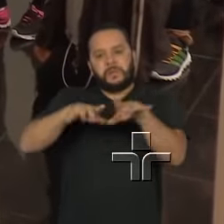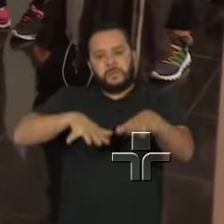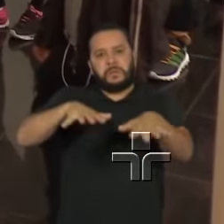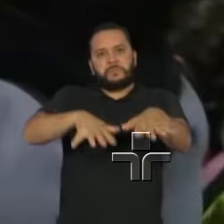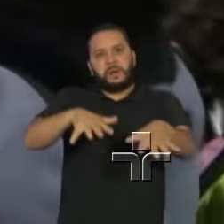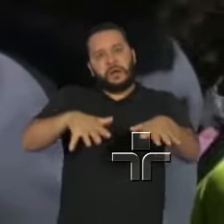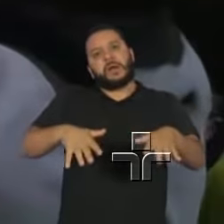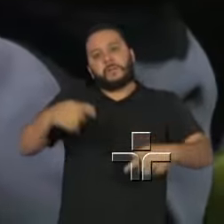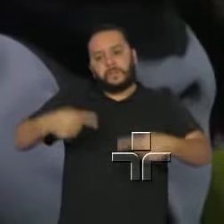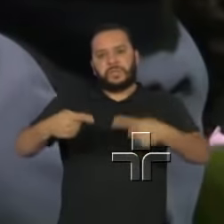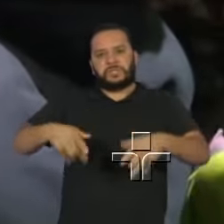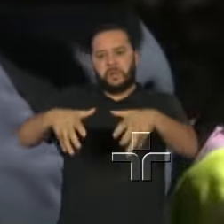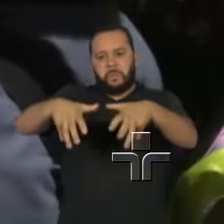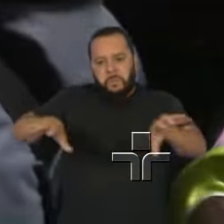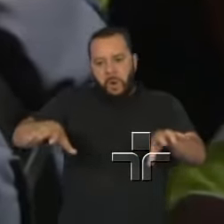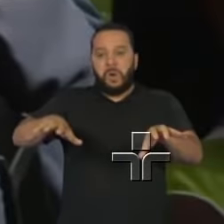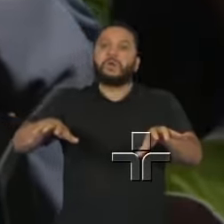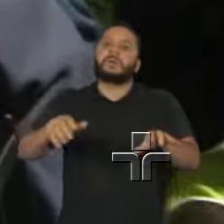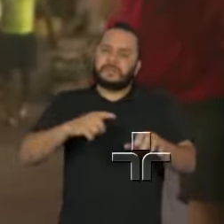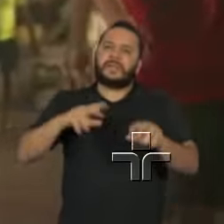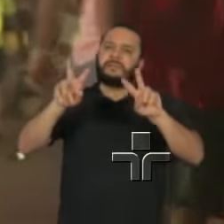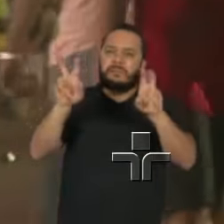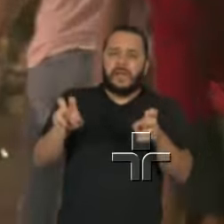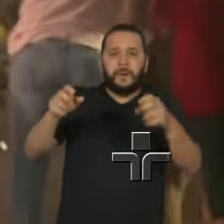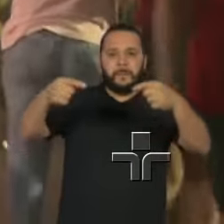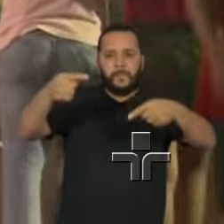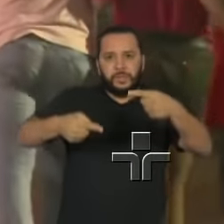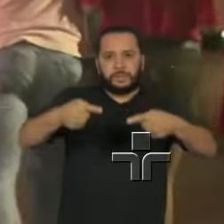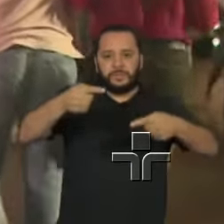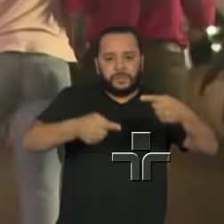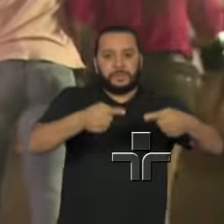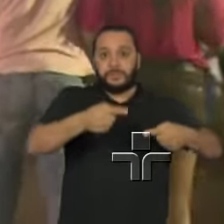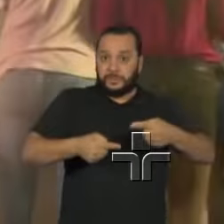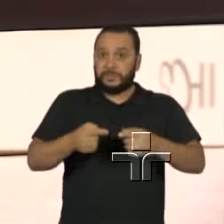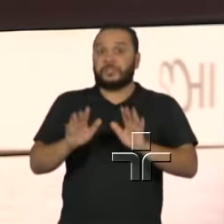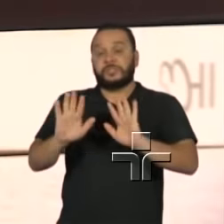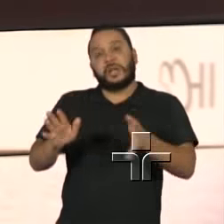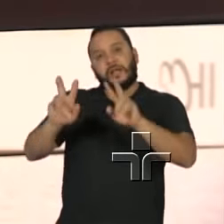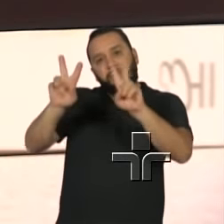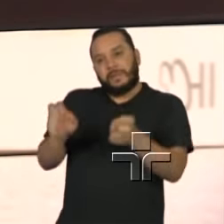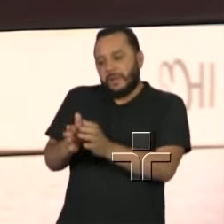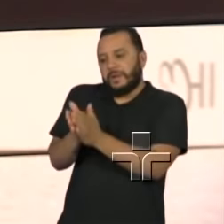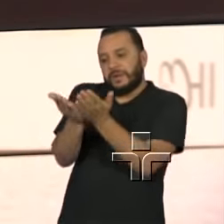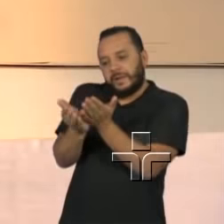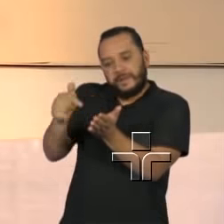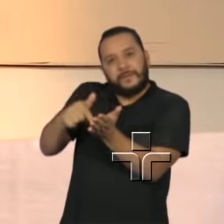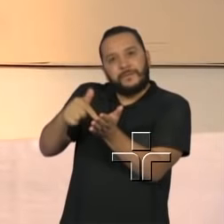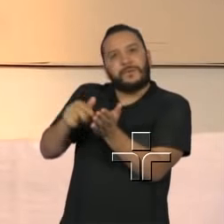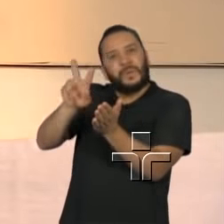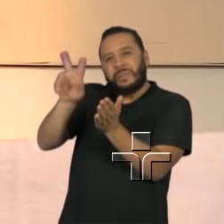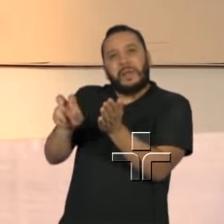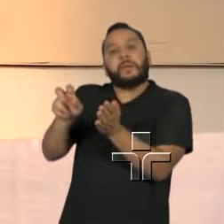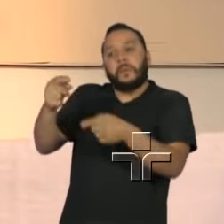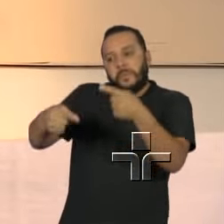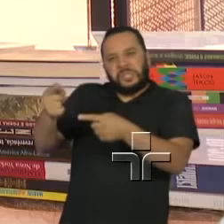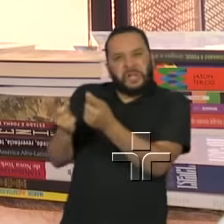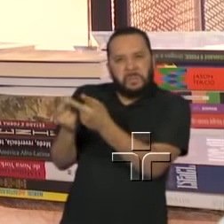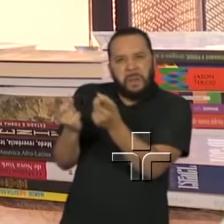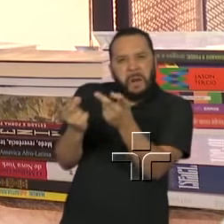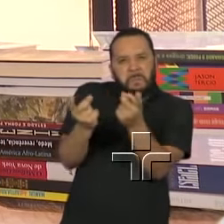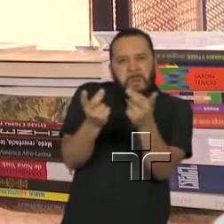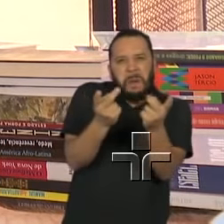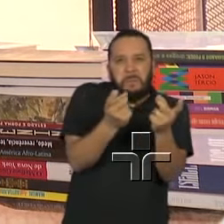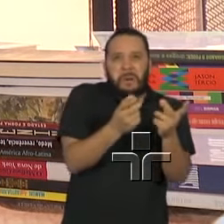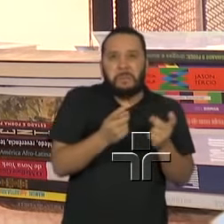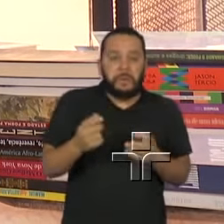A política ocupou tanto a pauta do dia a dia que reanimou o mercado editorial com o aumento das vendas de livros sobre o assunto.